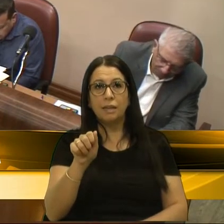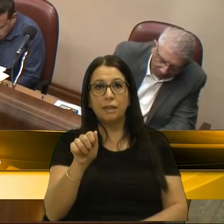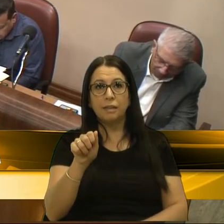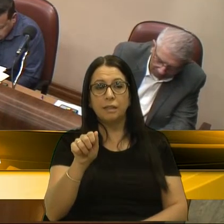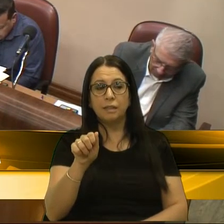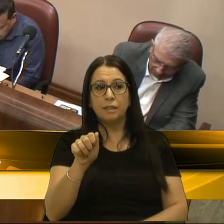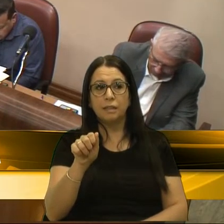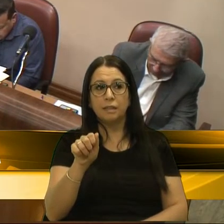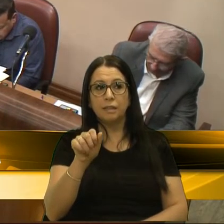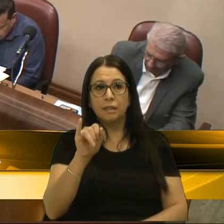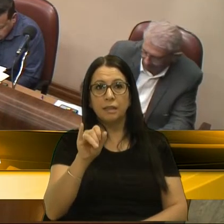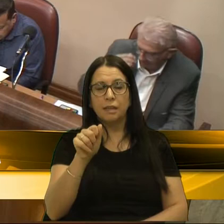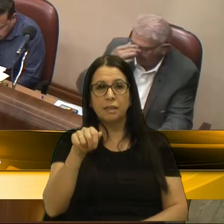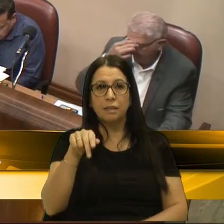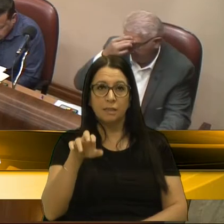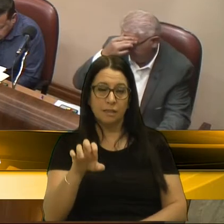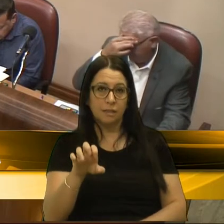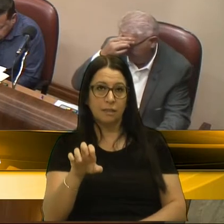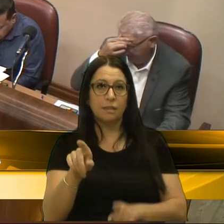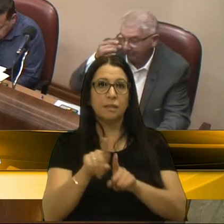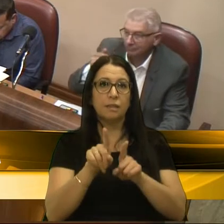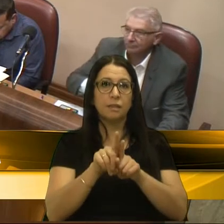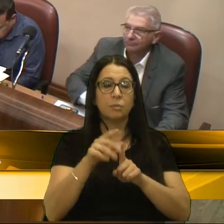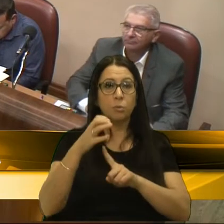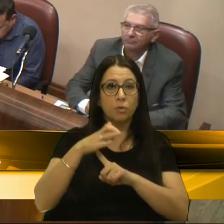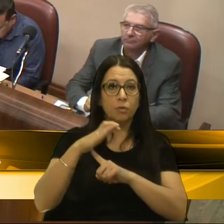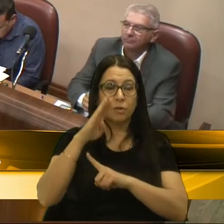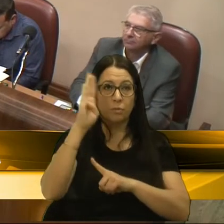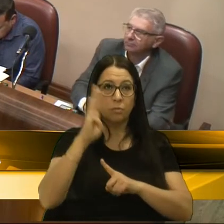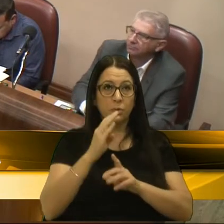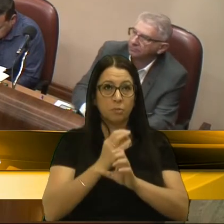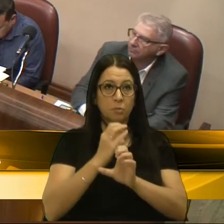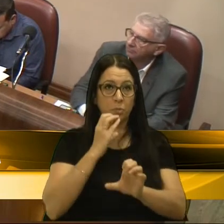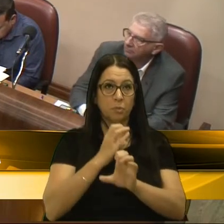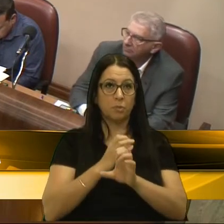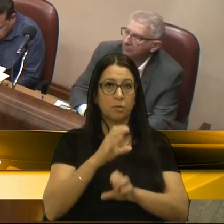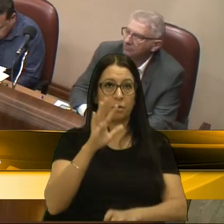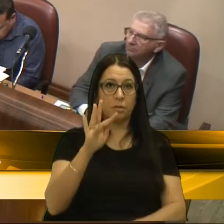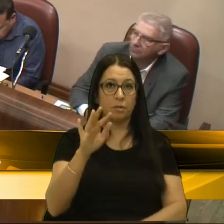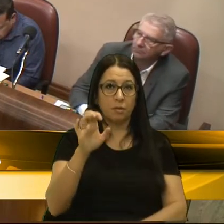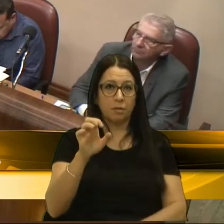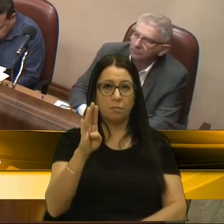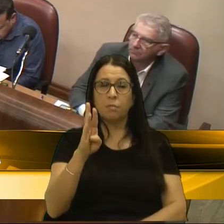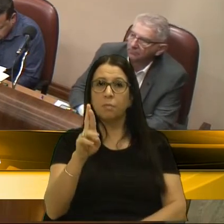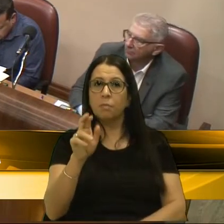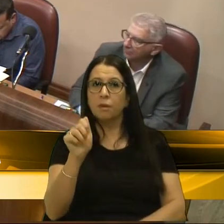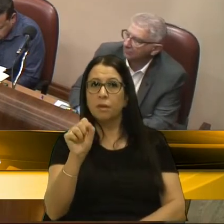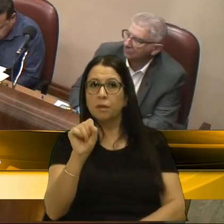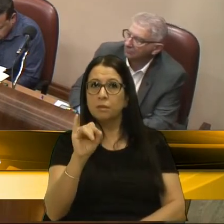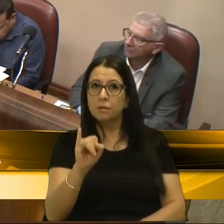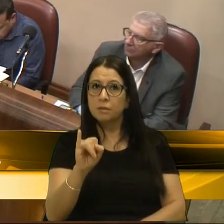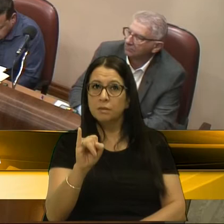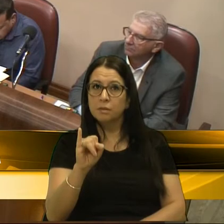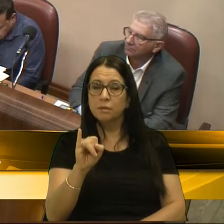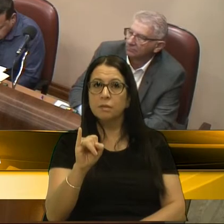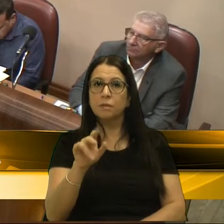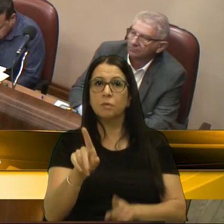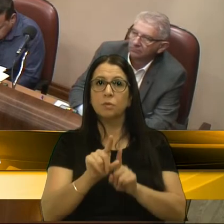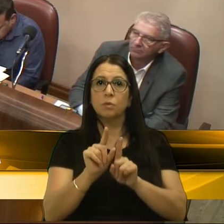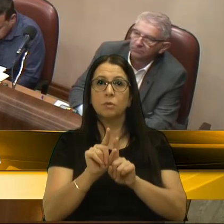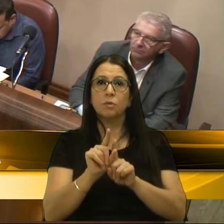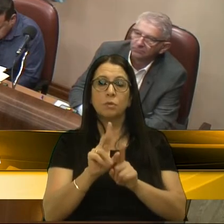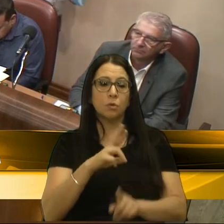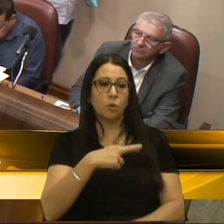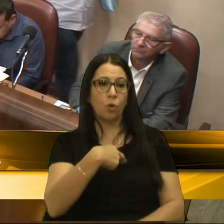Representante de Caxias do Sul na Feira Brasileira de Ciências e Engenharia, FEBRASE, com o projeto Romantização do Ciúme